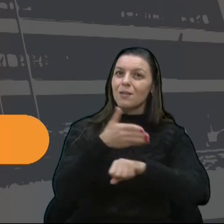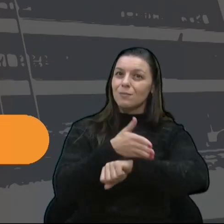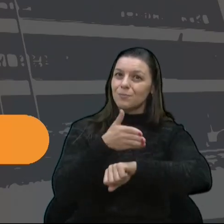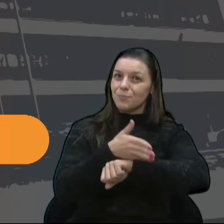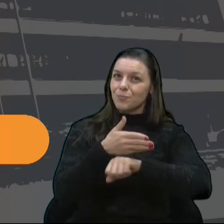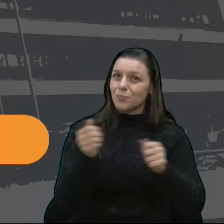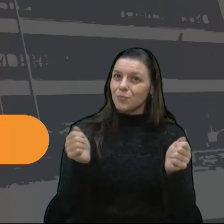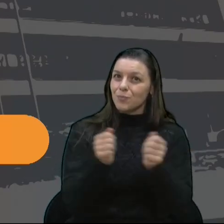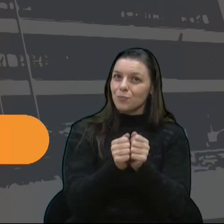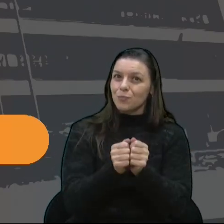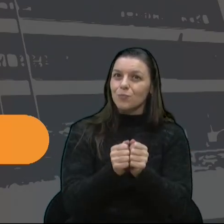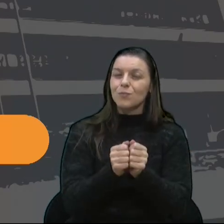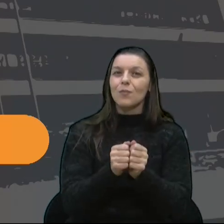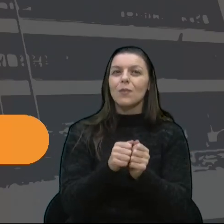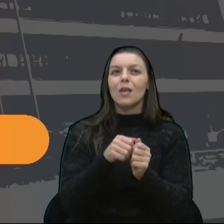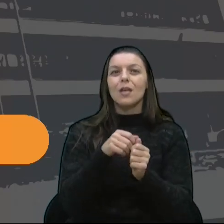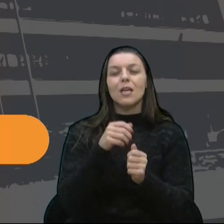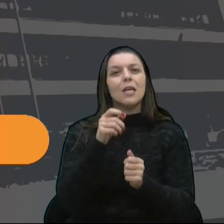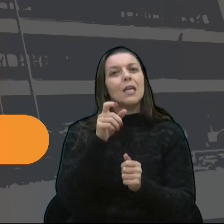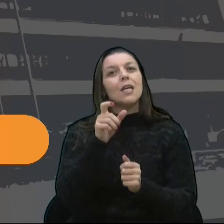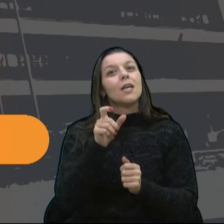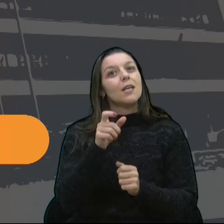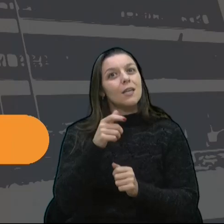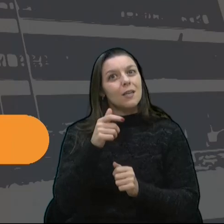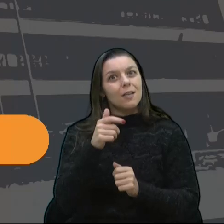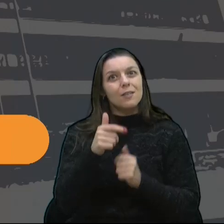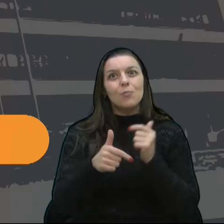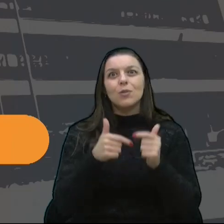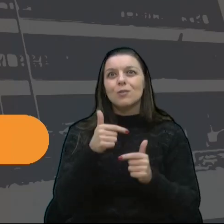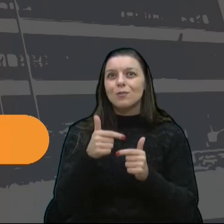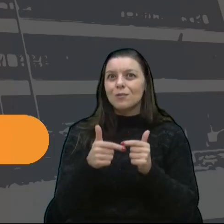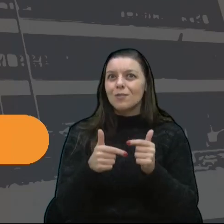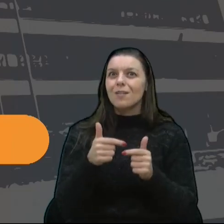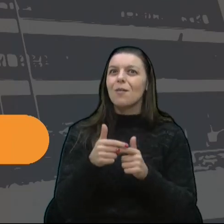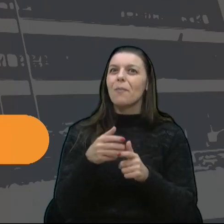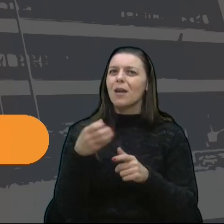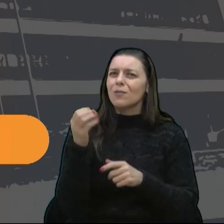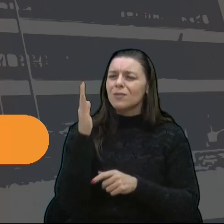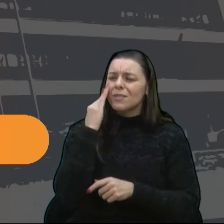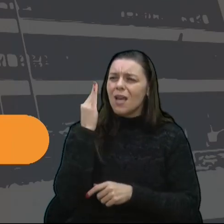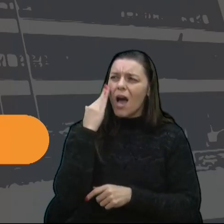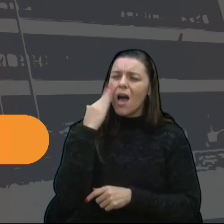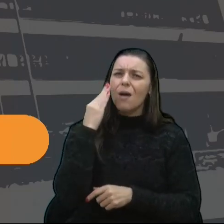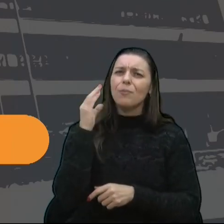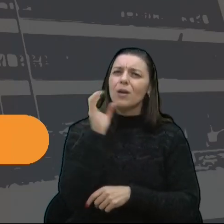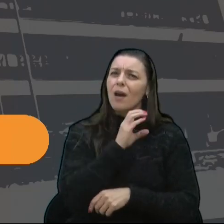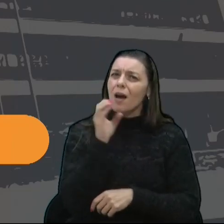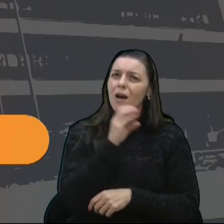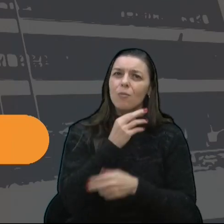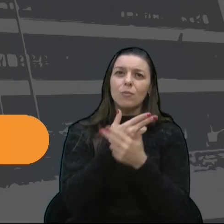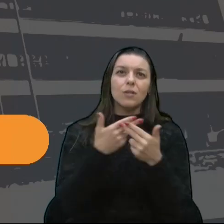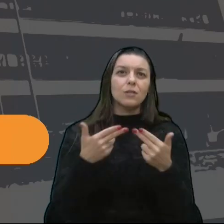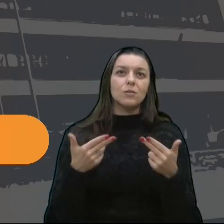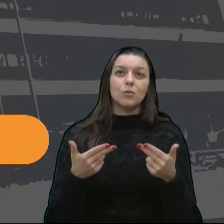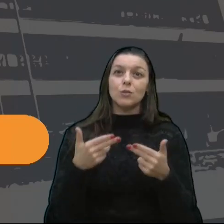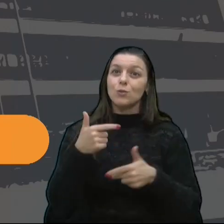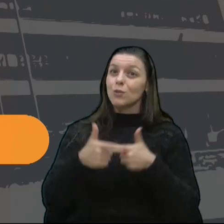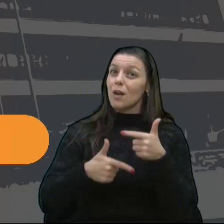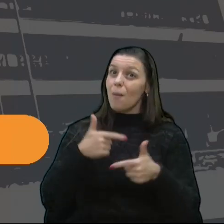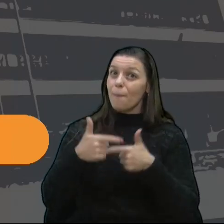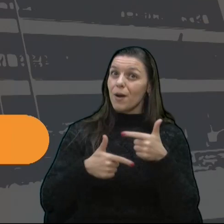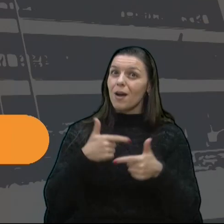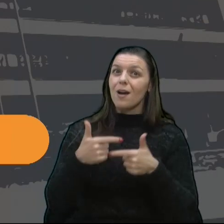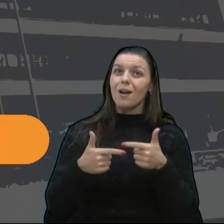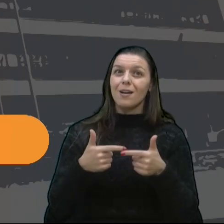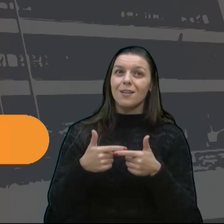e realmente eles são muito ágeis, são muito ligeiros, eles sabem as coisas muito rápido. O nosso trabalho, que tem um pouquinho aqui